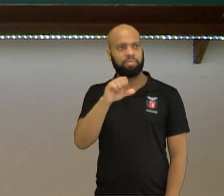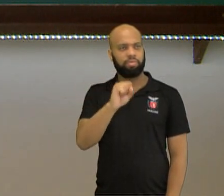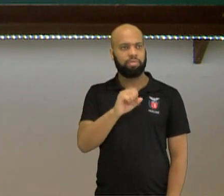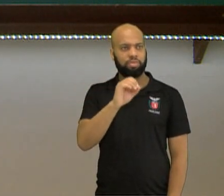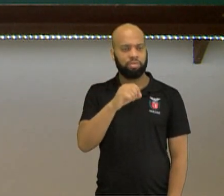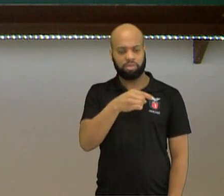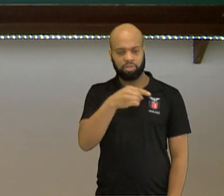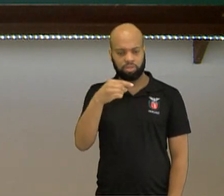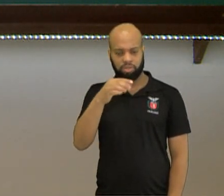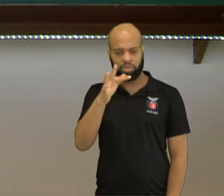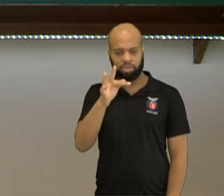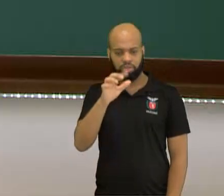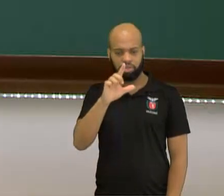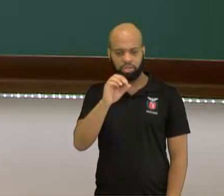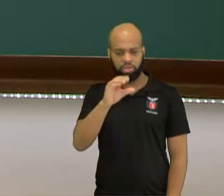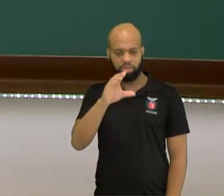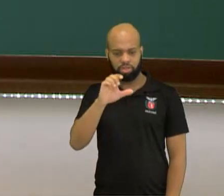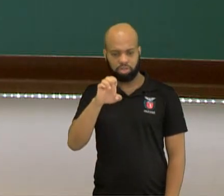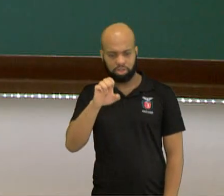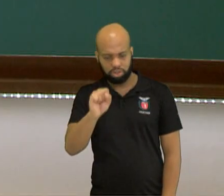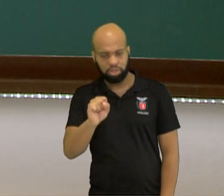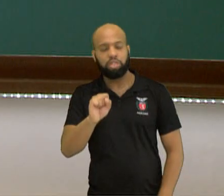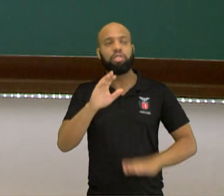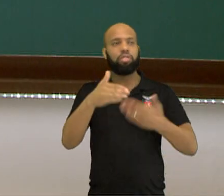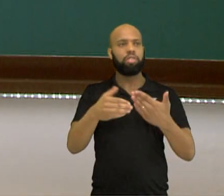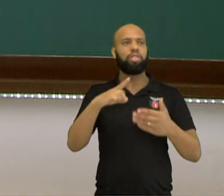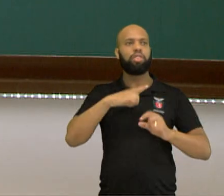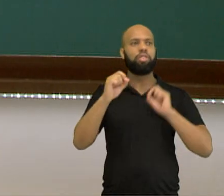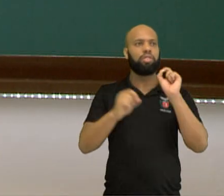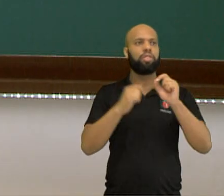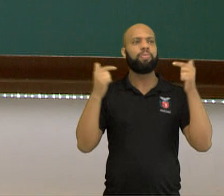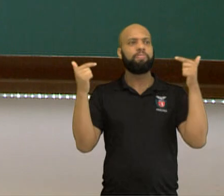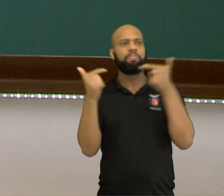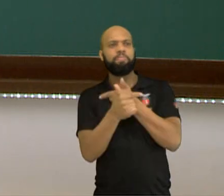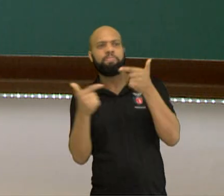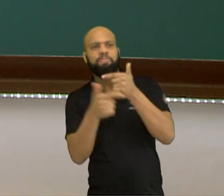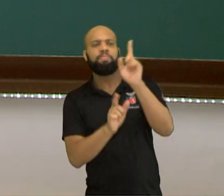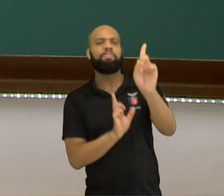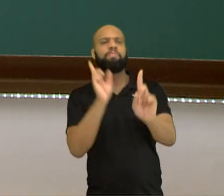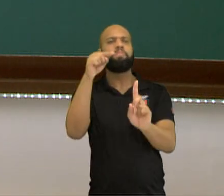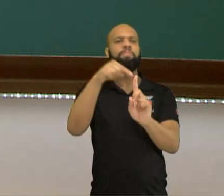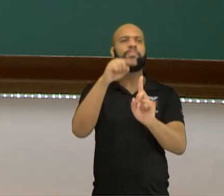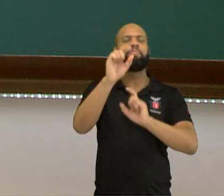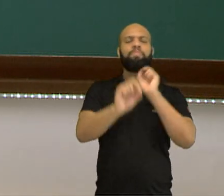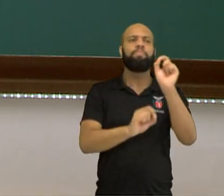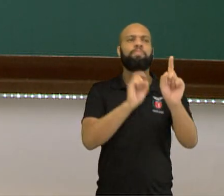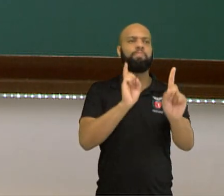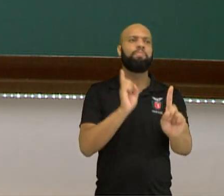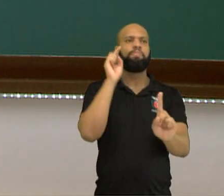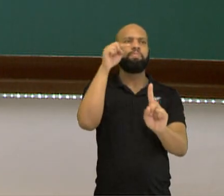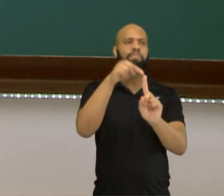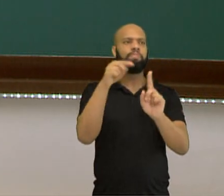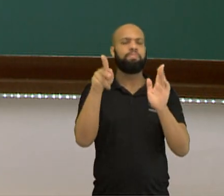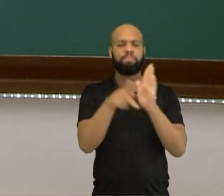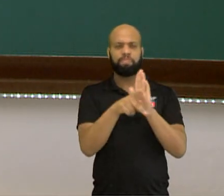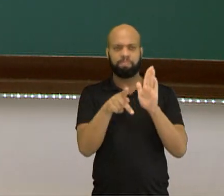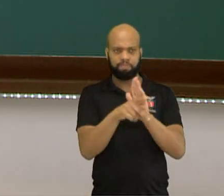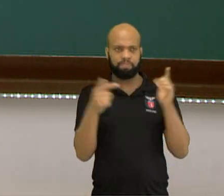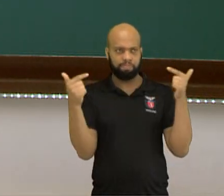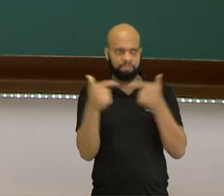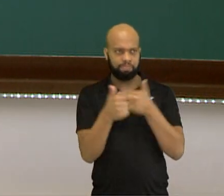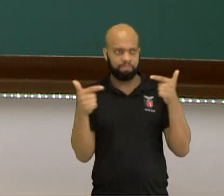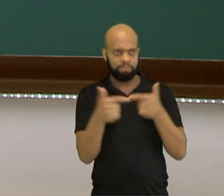Sófocles, né? Então, a comédia, qual era a intenção da comédia? Vamos ver?